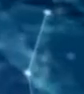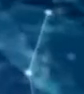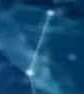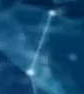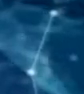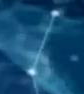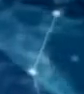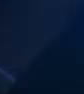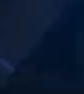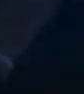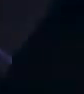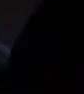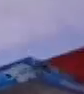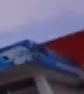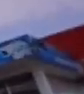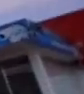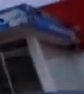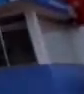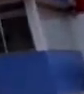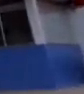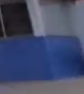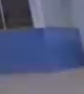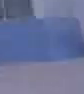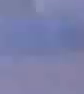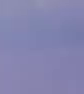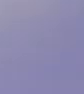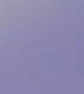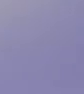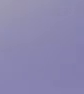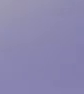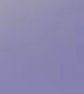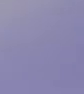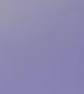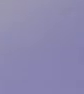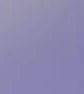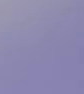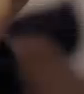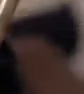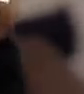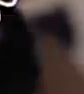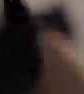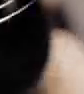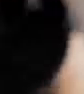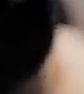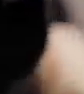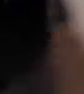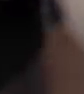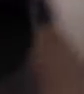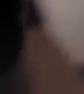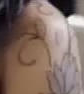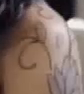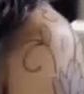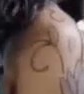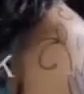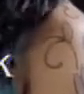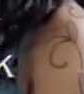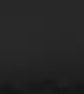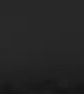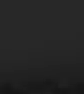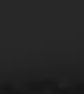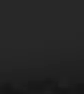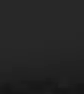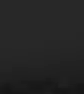Eleições 2016. Oferecimento 3D Alarmes. Insegurança nunca mais. Guaraná Real Long Neck. Girou,